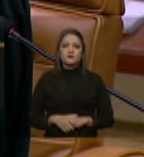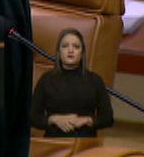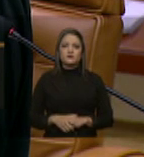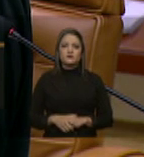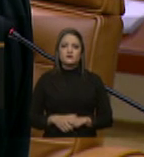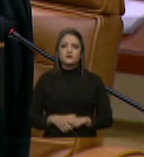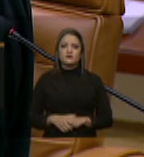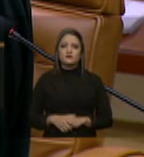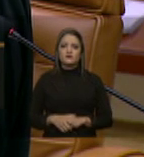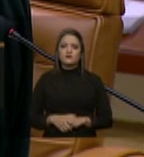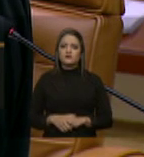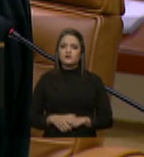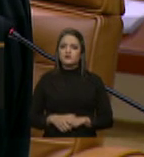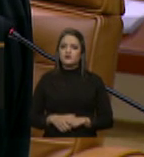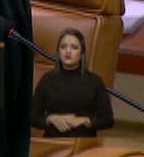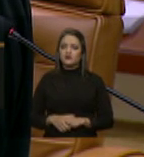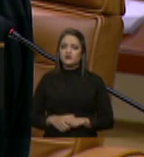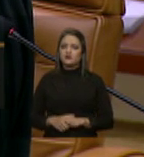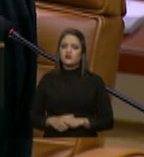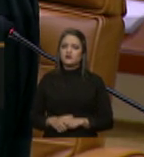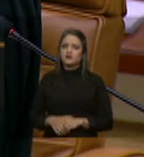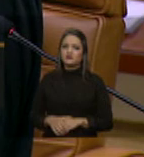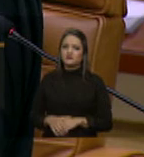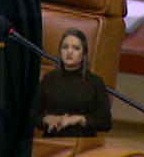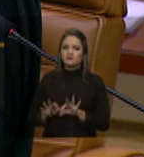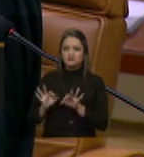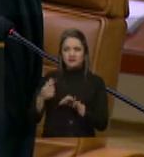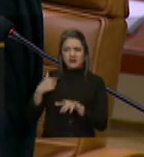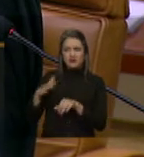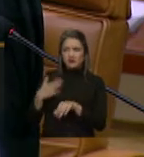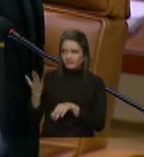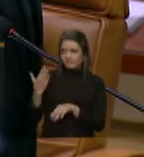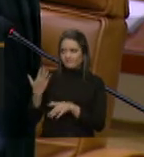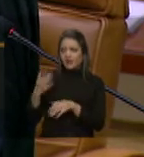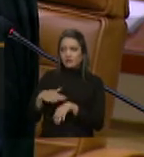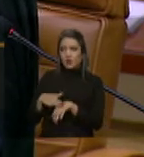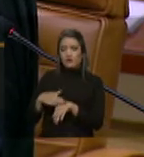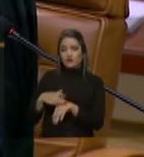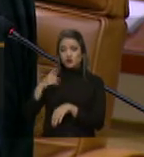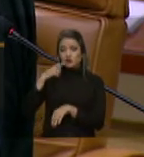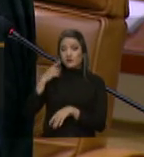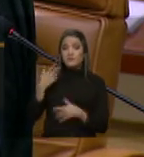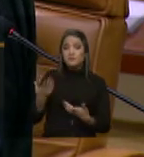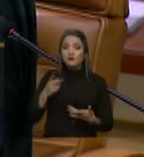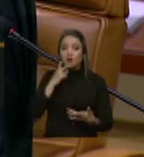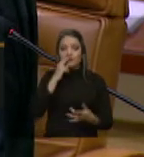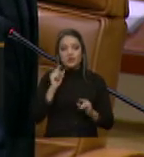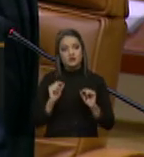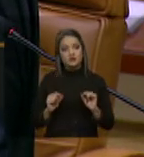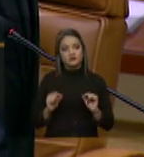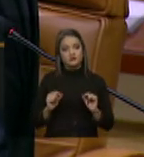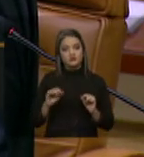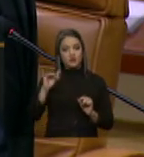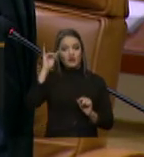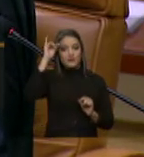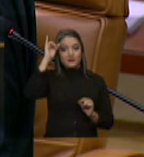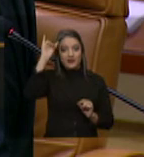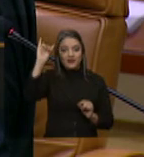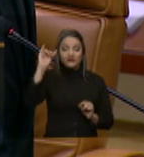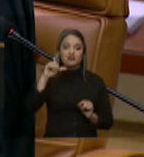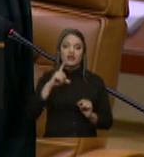só isso conversei com você antes da Ascensão e parece que aqui é exatamente para evitar aquela